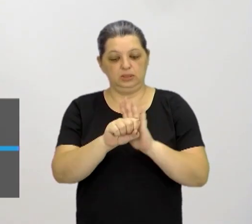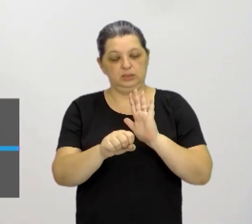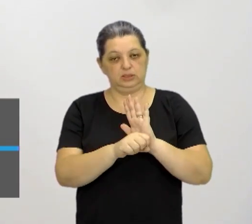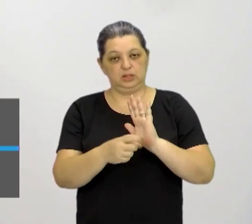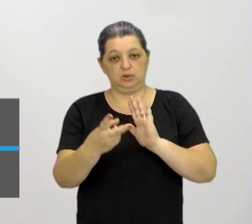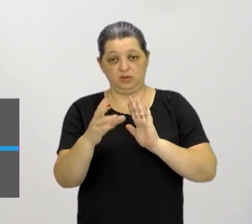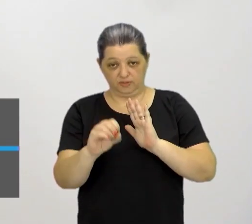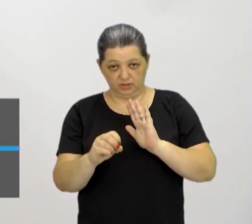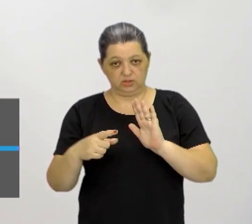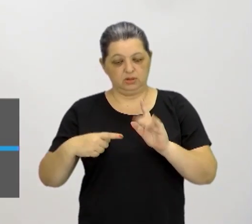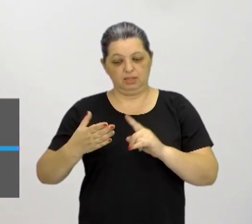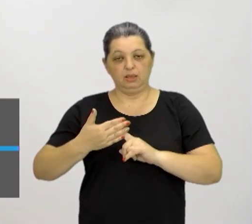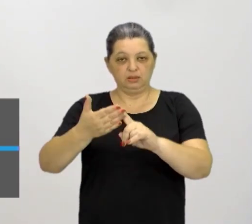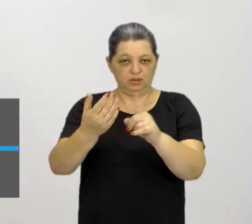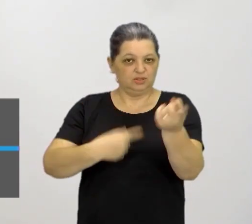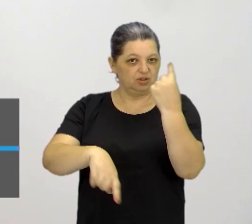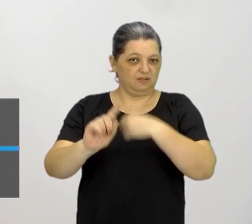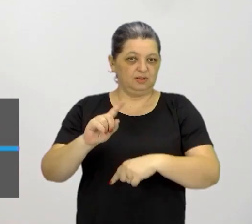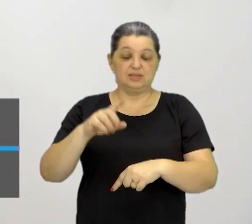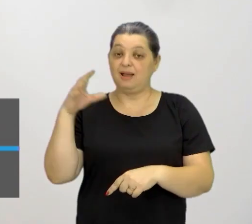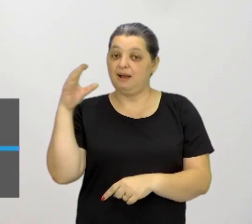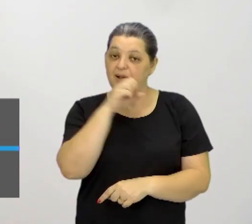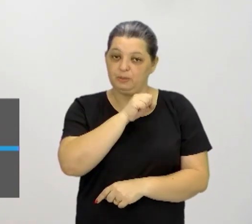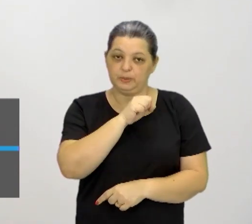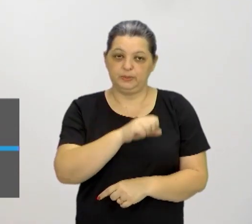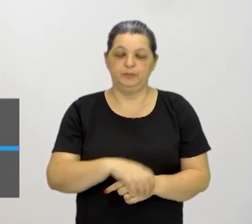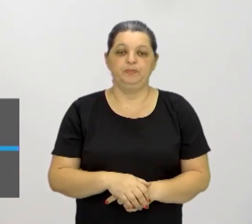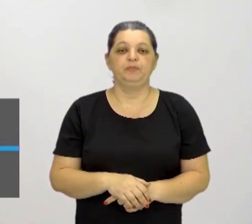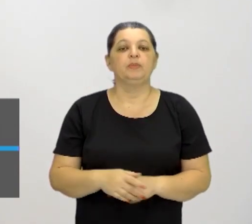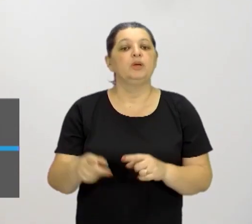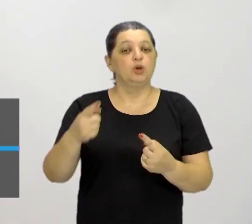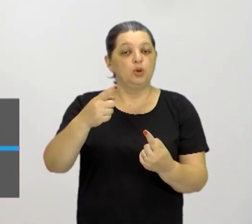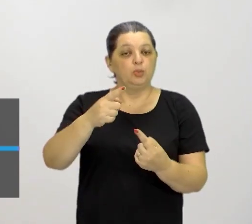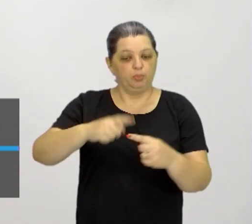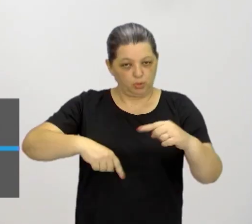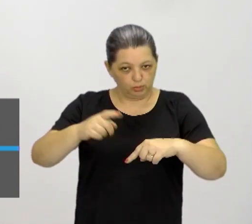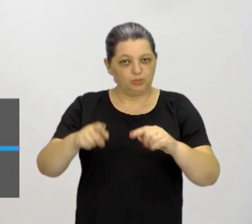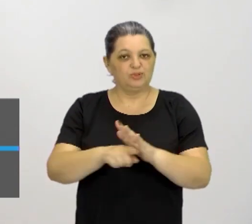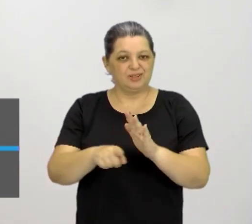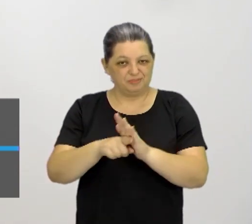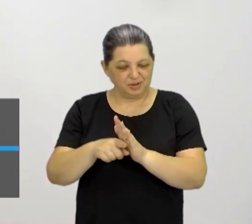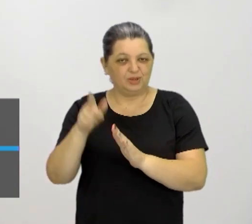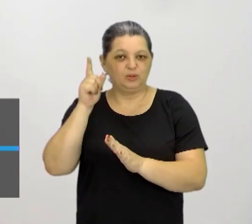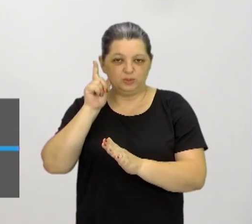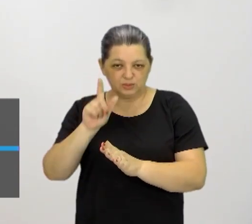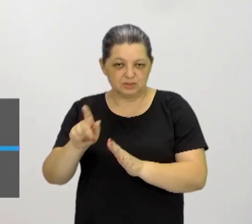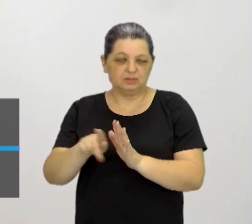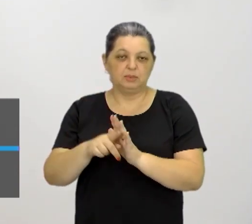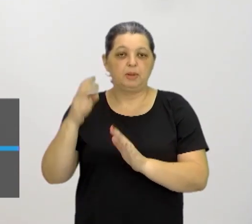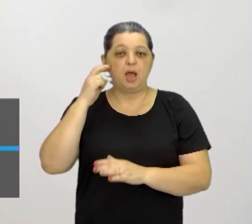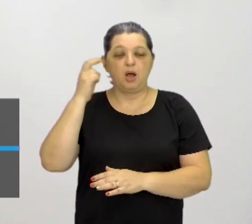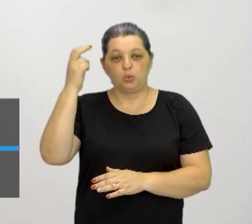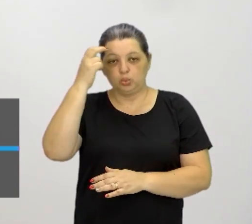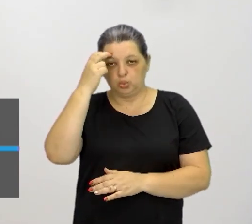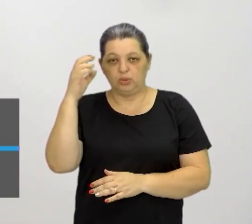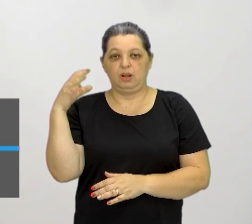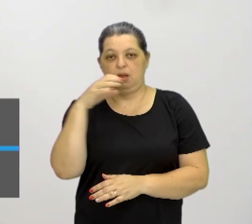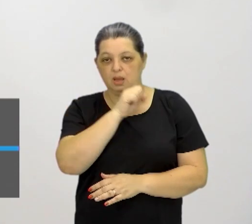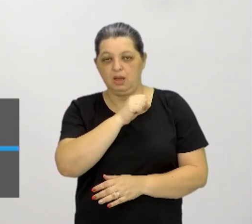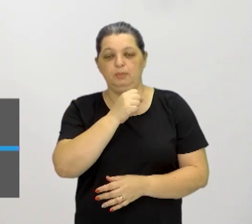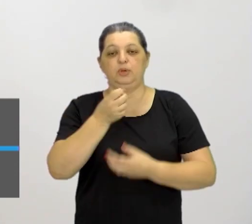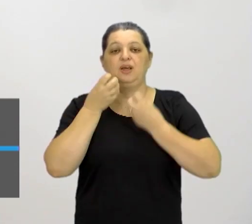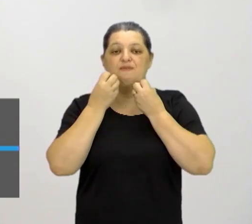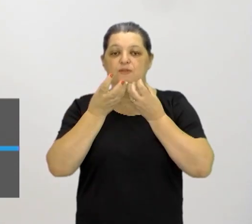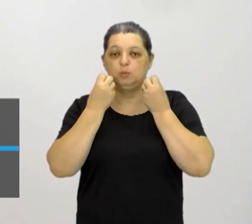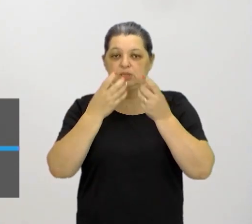com toda a tecnologia, é muito mais rápido. Então, os produtos chegam mais rápido também, a cultura, as